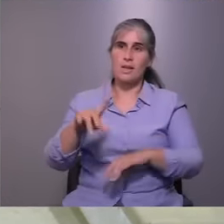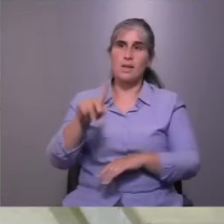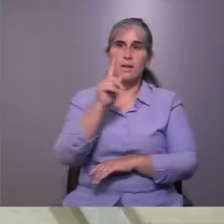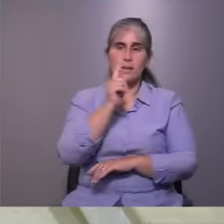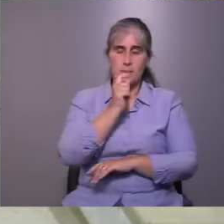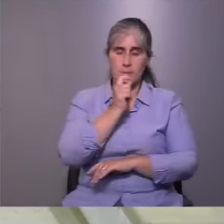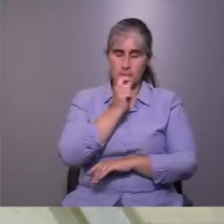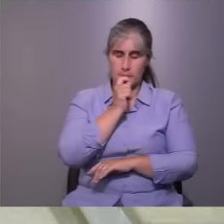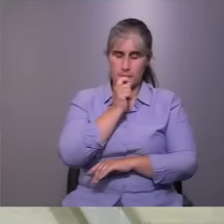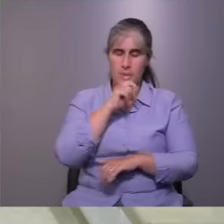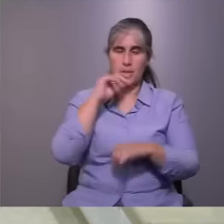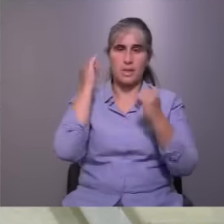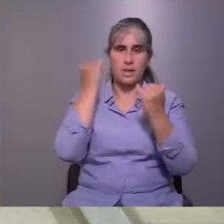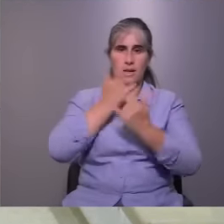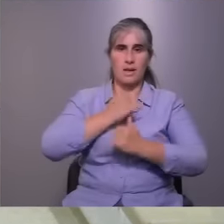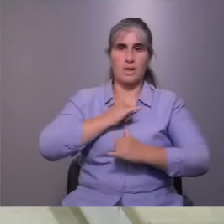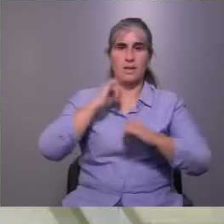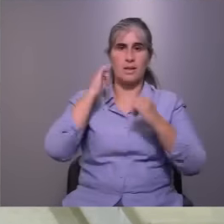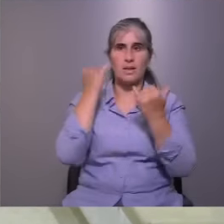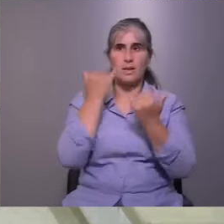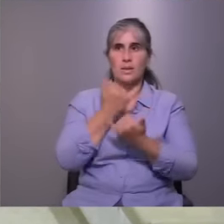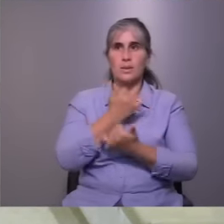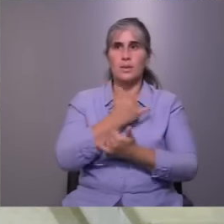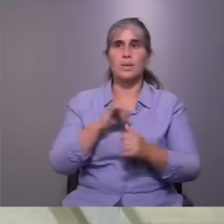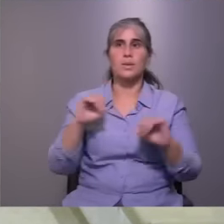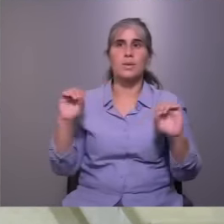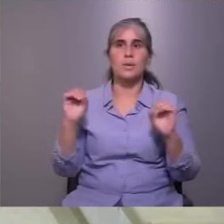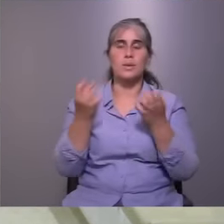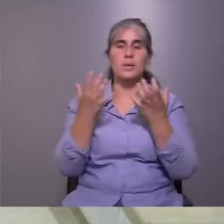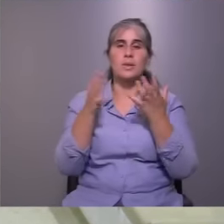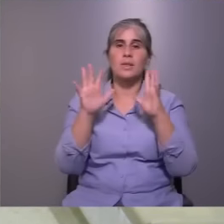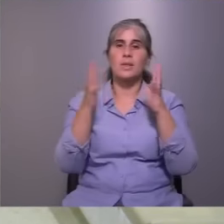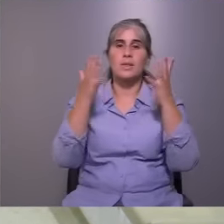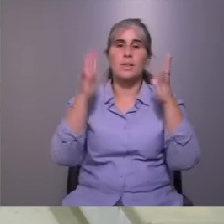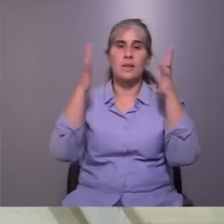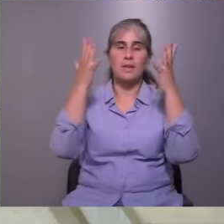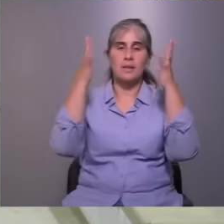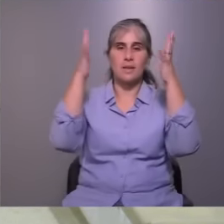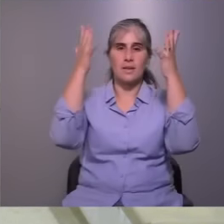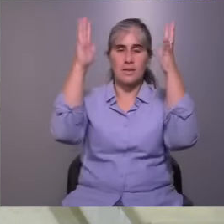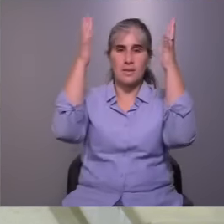Aleluia. Muito bem, ainda mais. Lumen Christi,